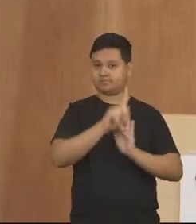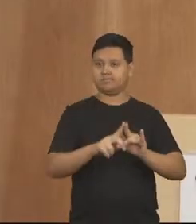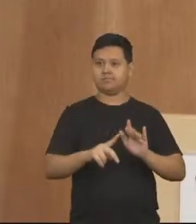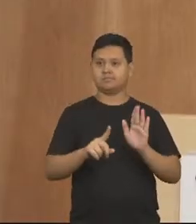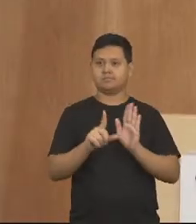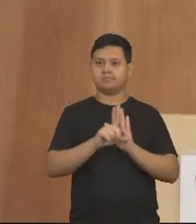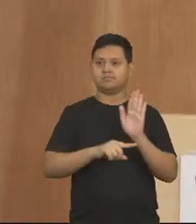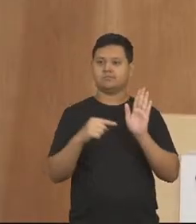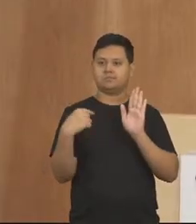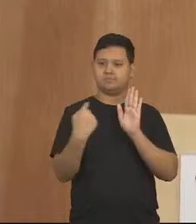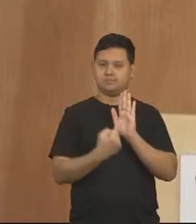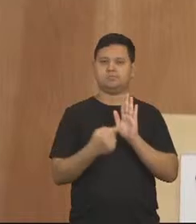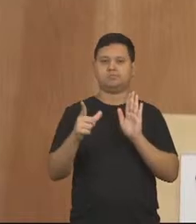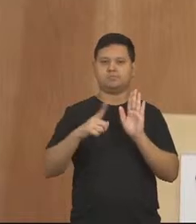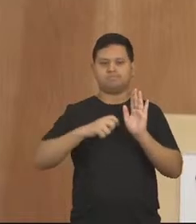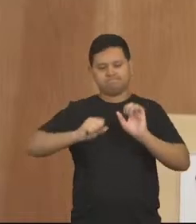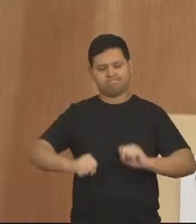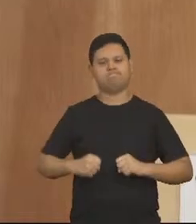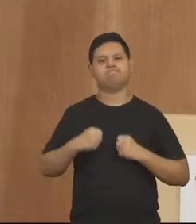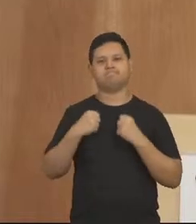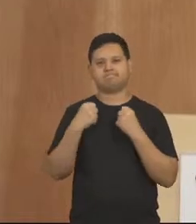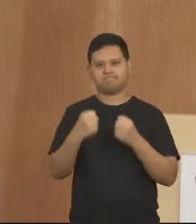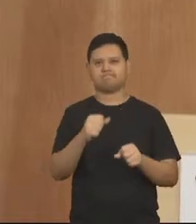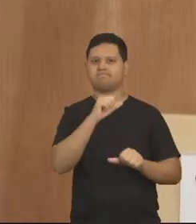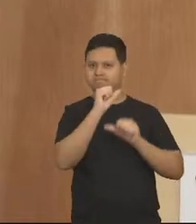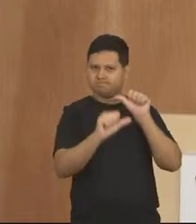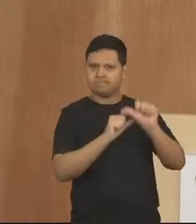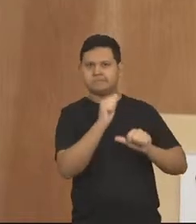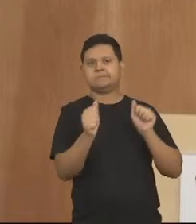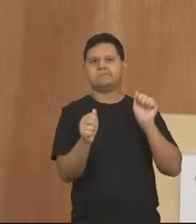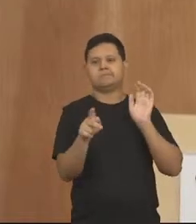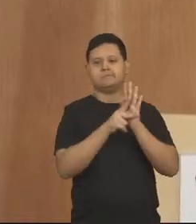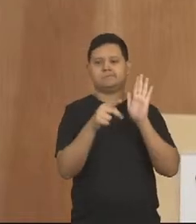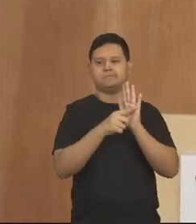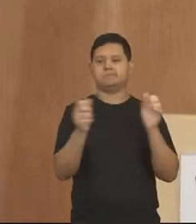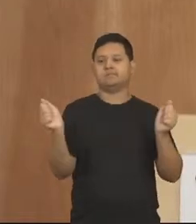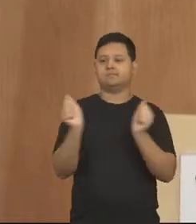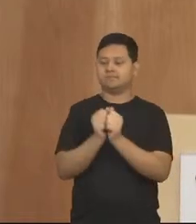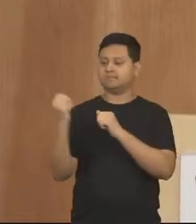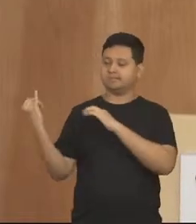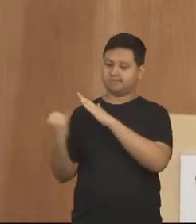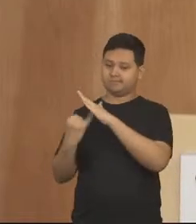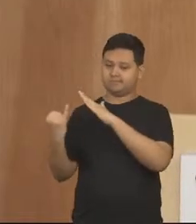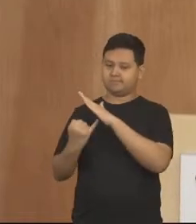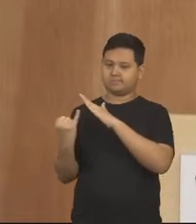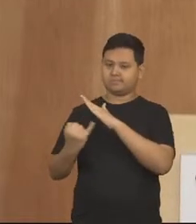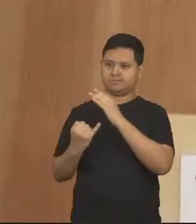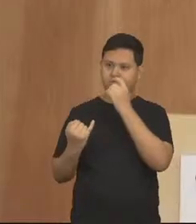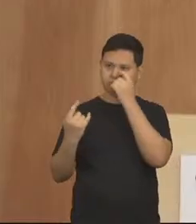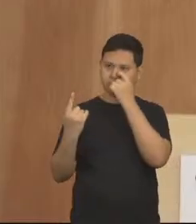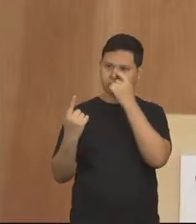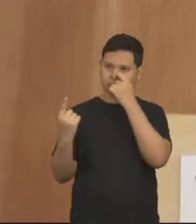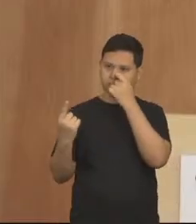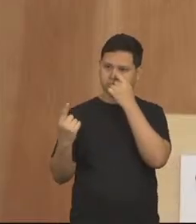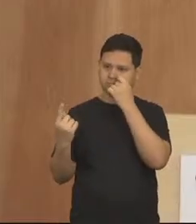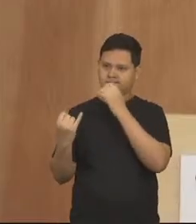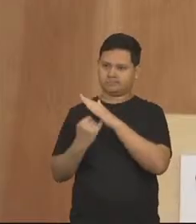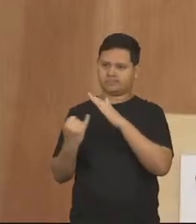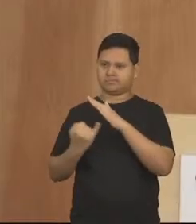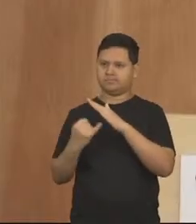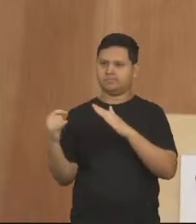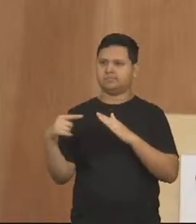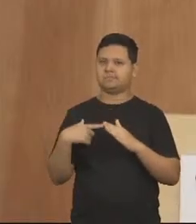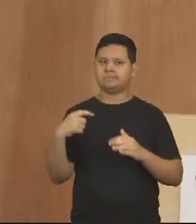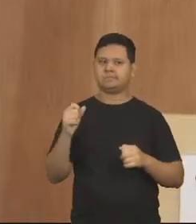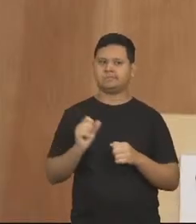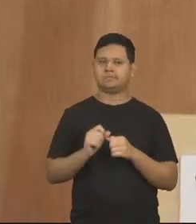que nós tivemos a honra de fazer a alteração juntamente com a entidade, uma das entidades que